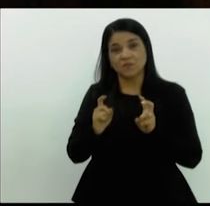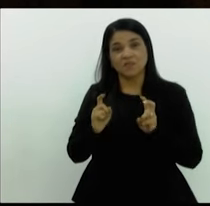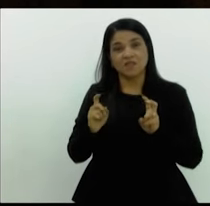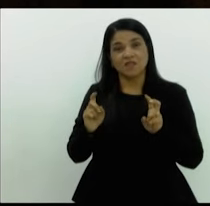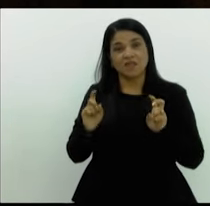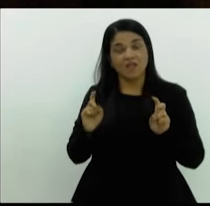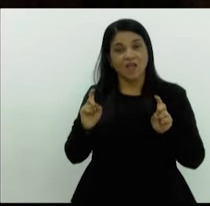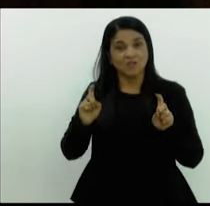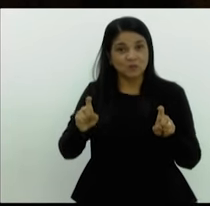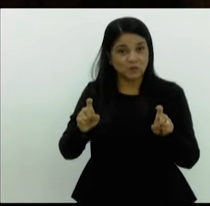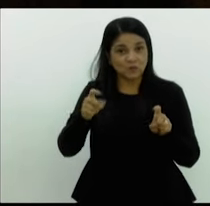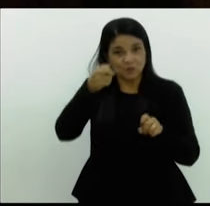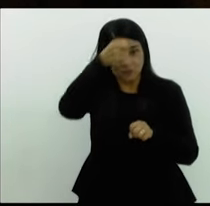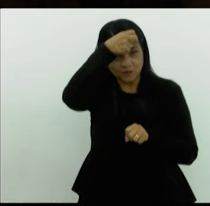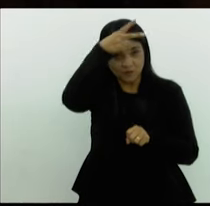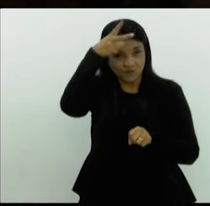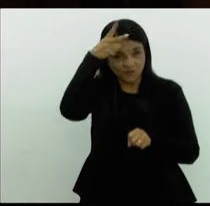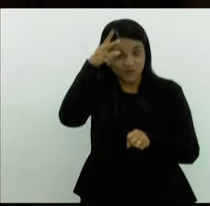da prefeitura,